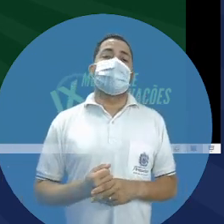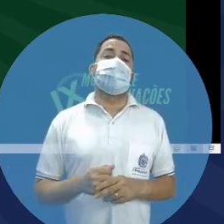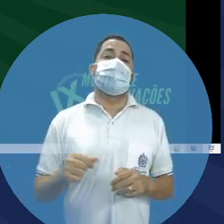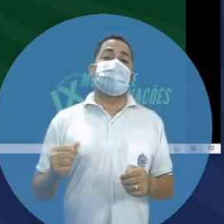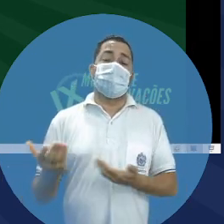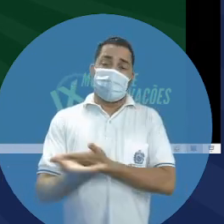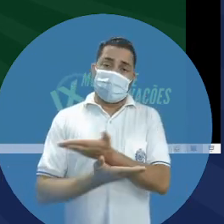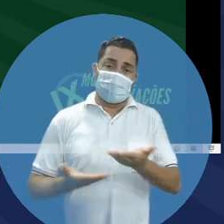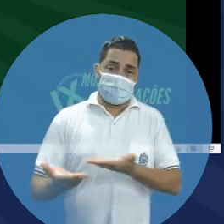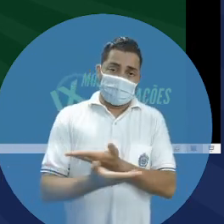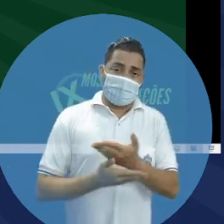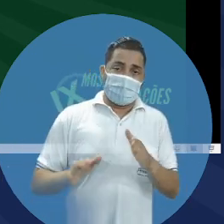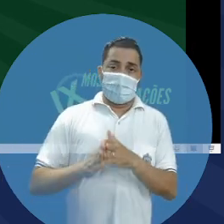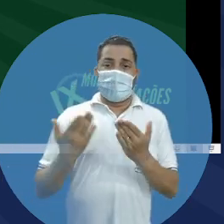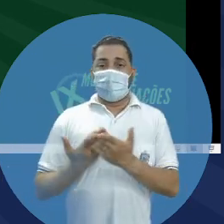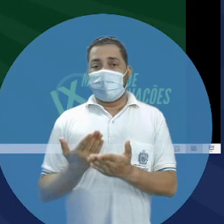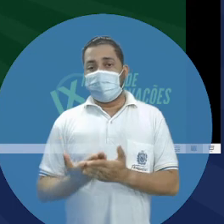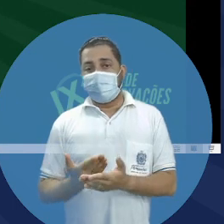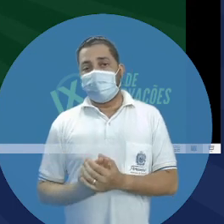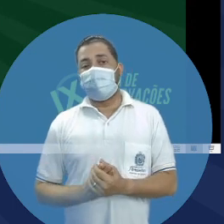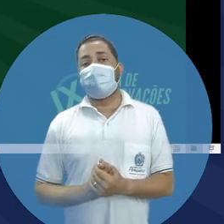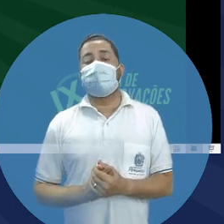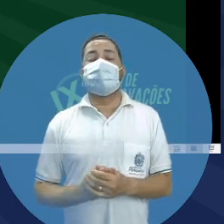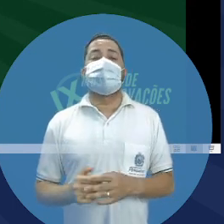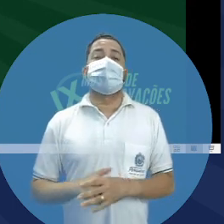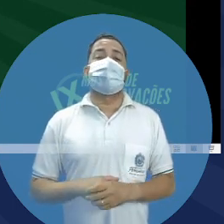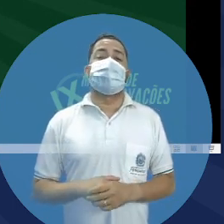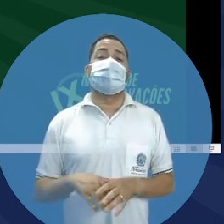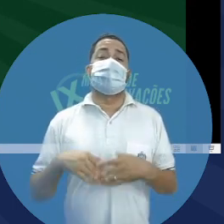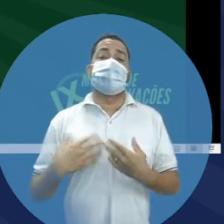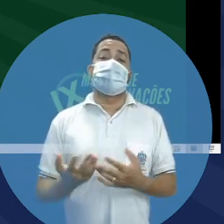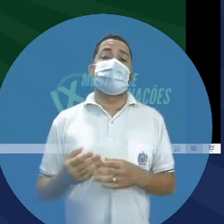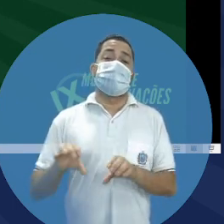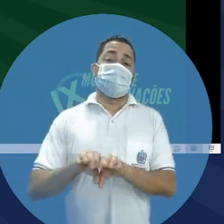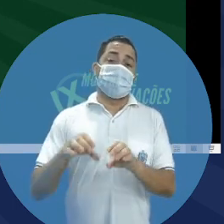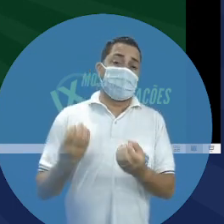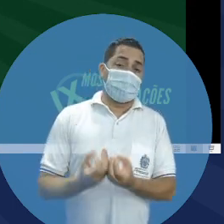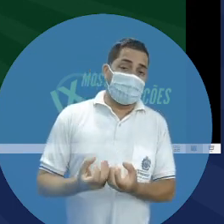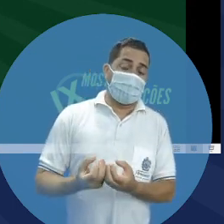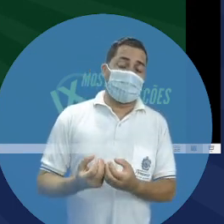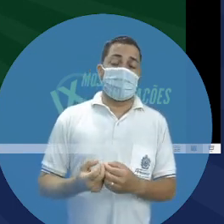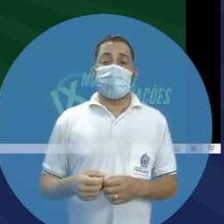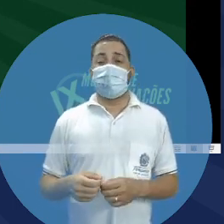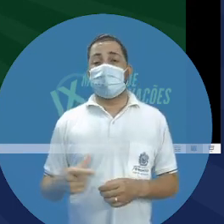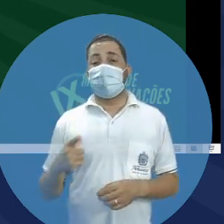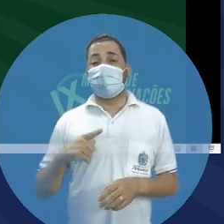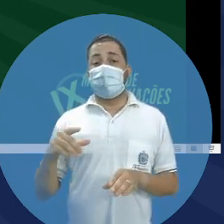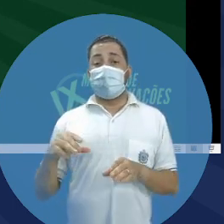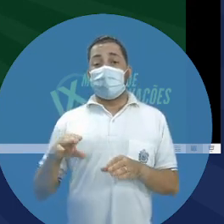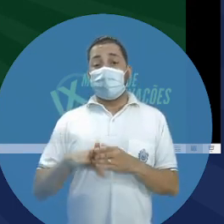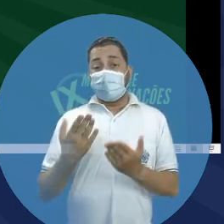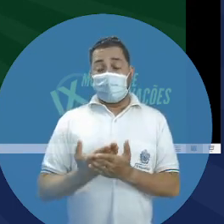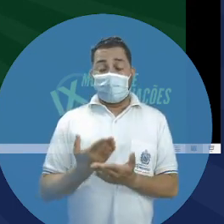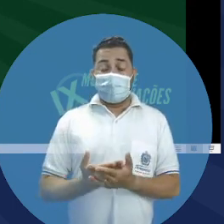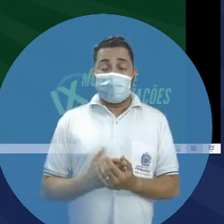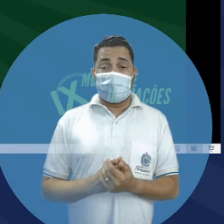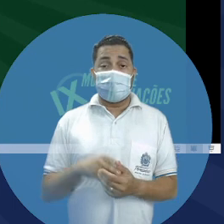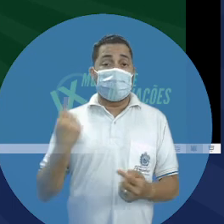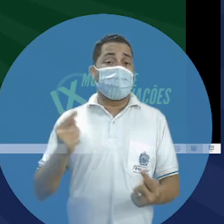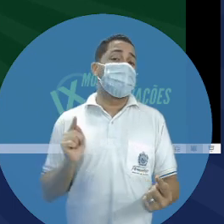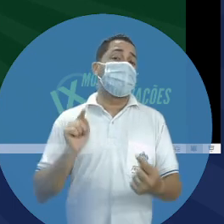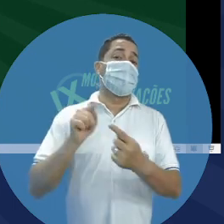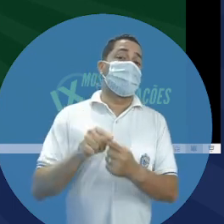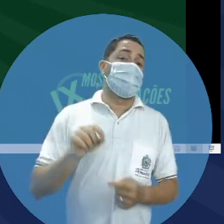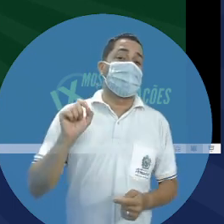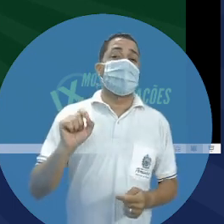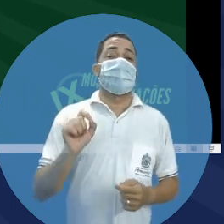têm o engajamento da família. E a comunidade circunvizinha da escola. Nosso objetivo é que tanto o